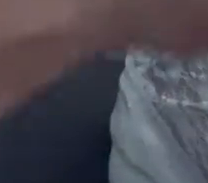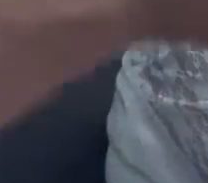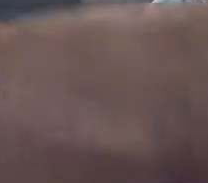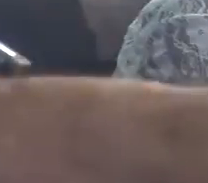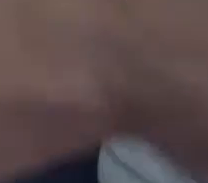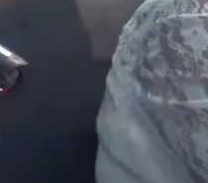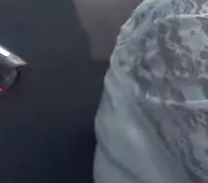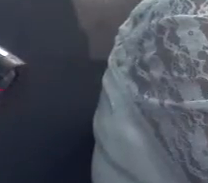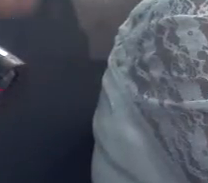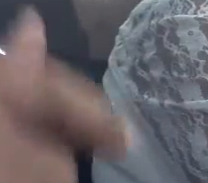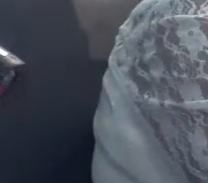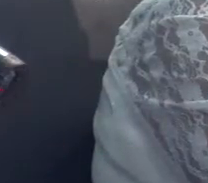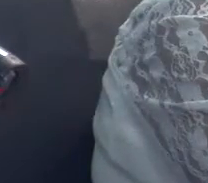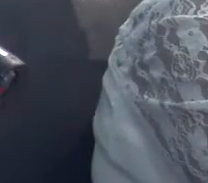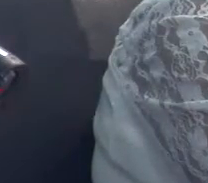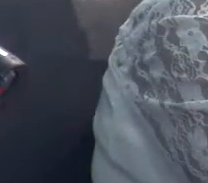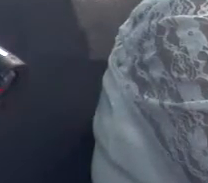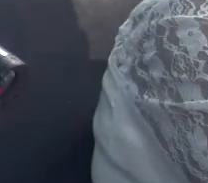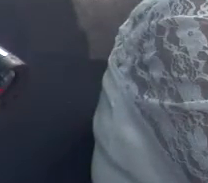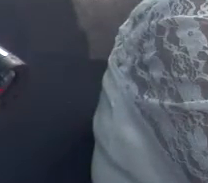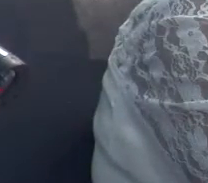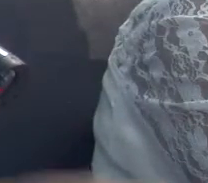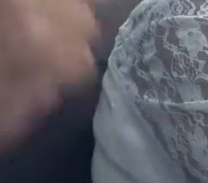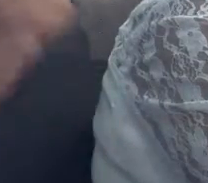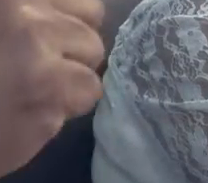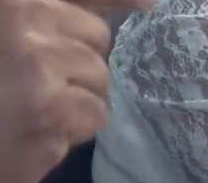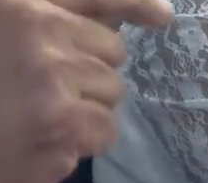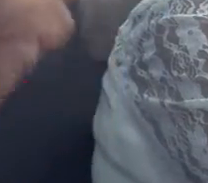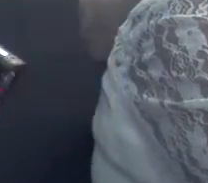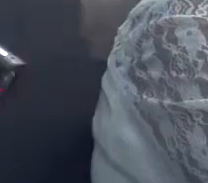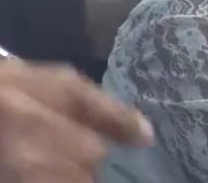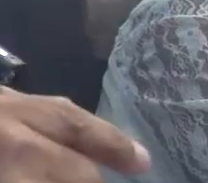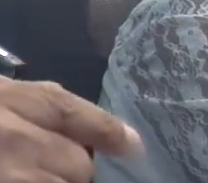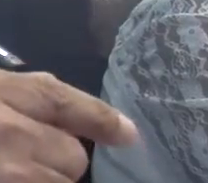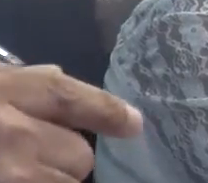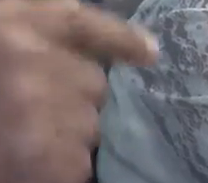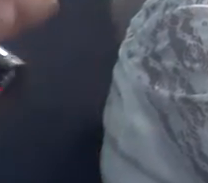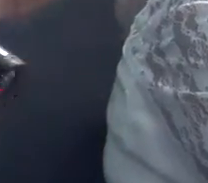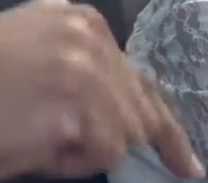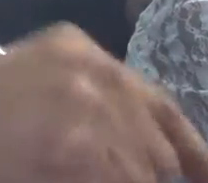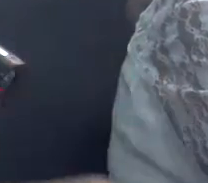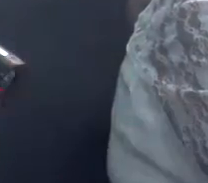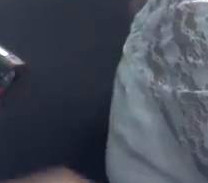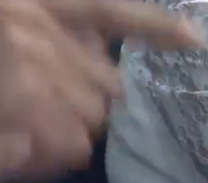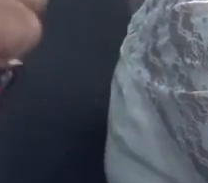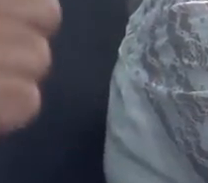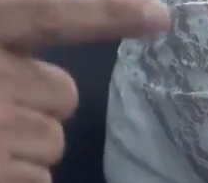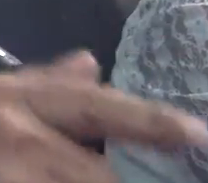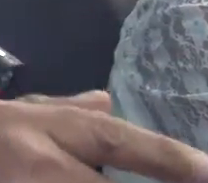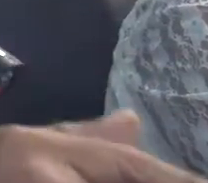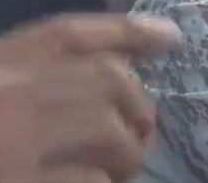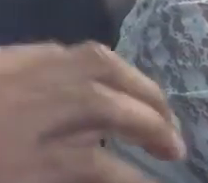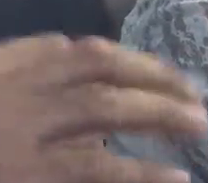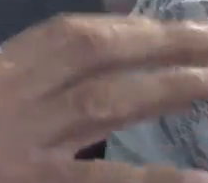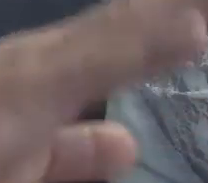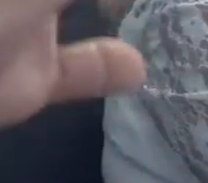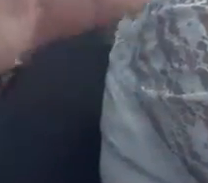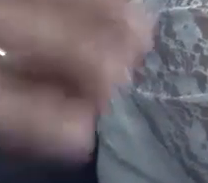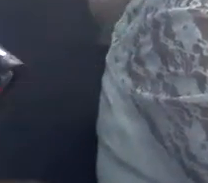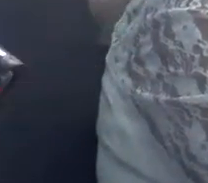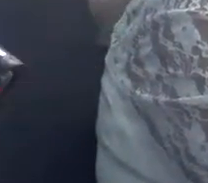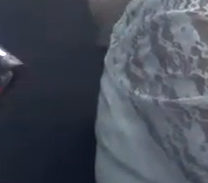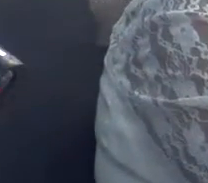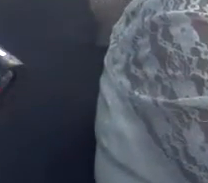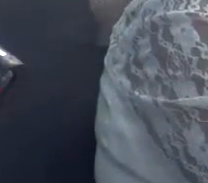tiver isenção, ele tem a isenção. Então, agora, vim aqui achar que vai ganhar